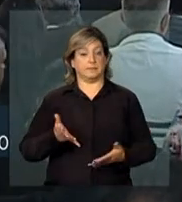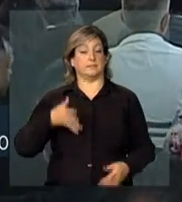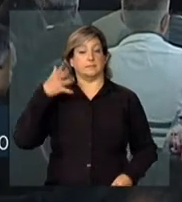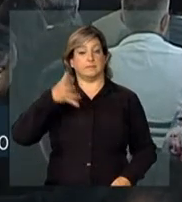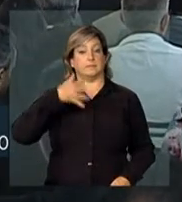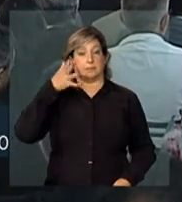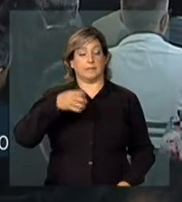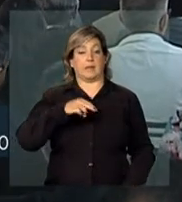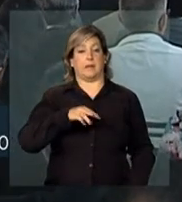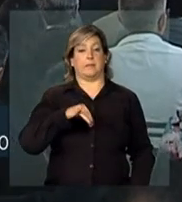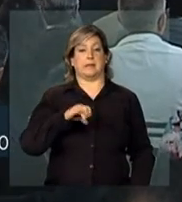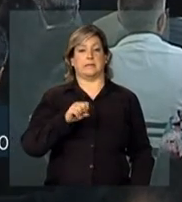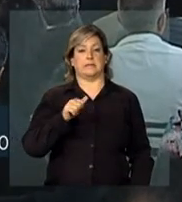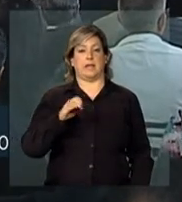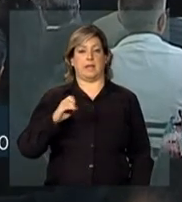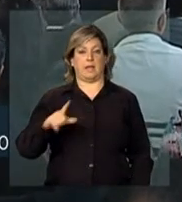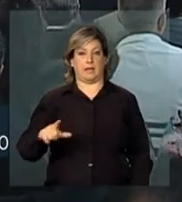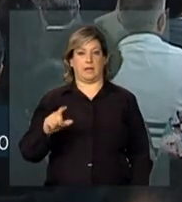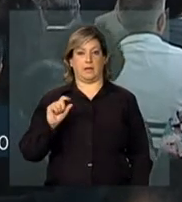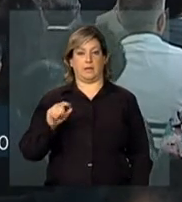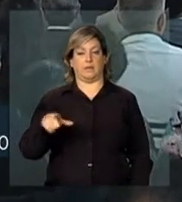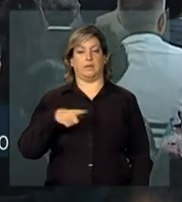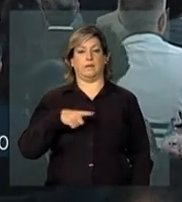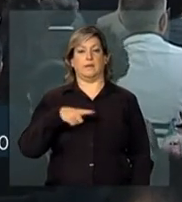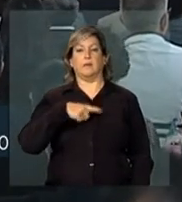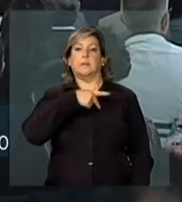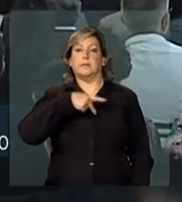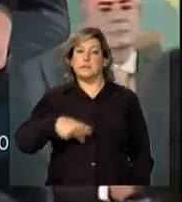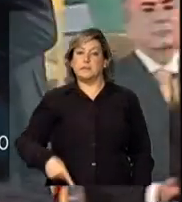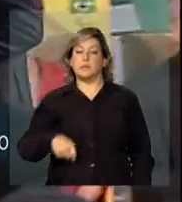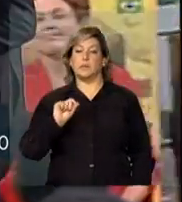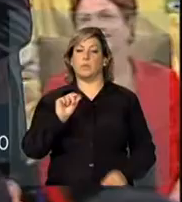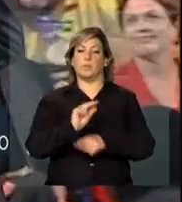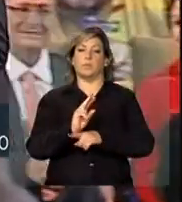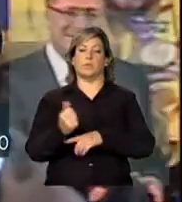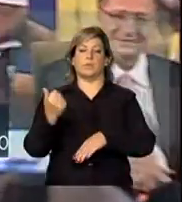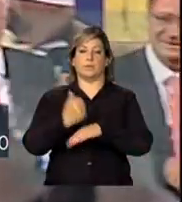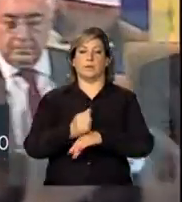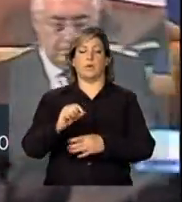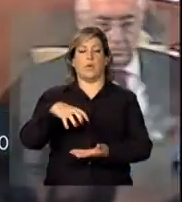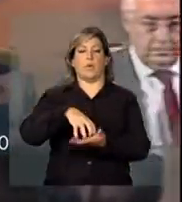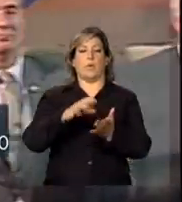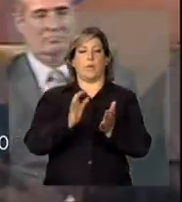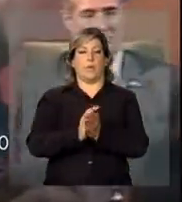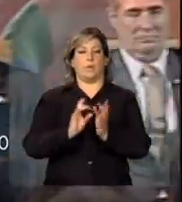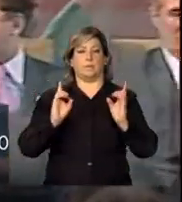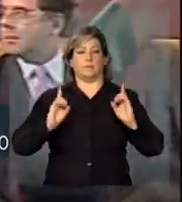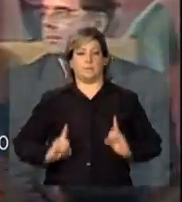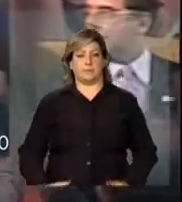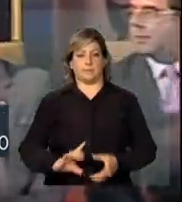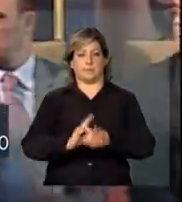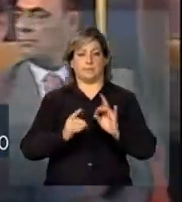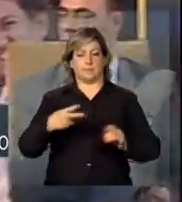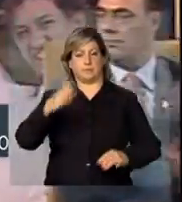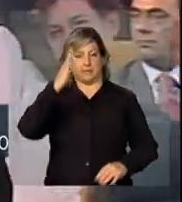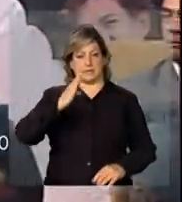Mizael Conrado presidente em exercício do comitê paraolímpico brasileiro